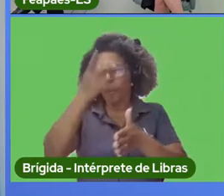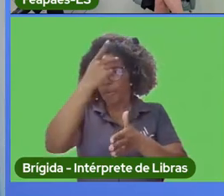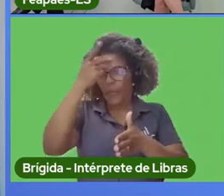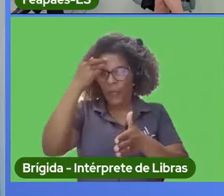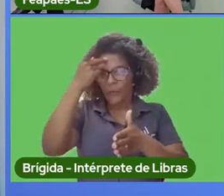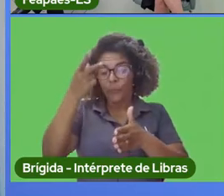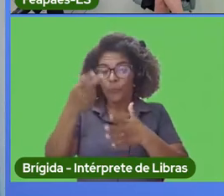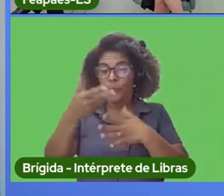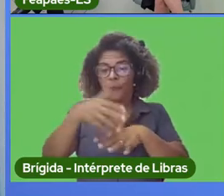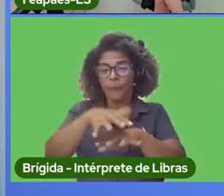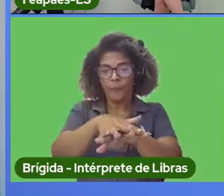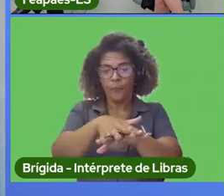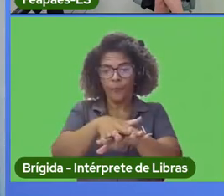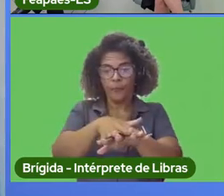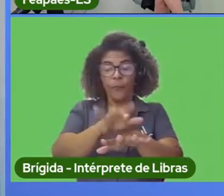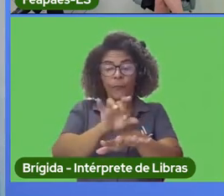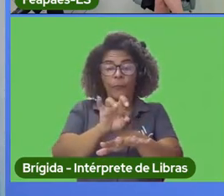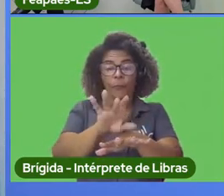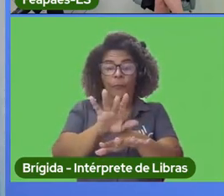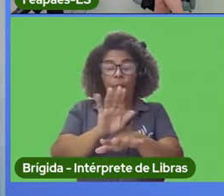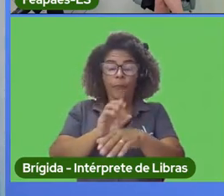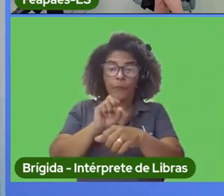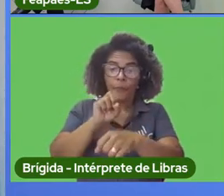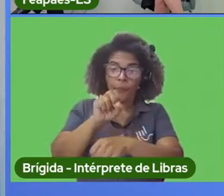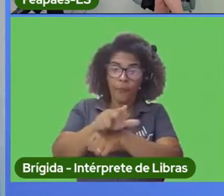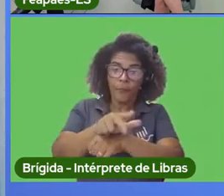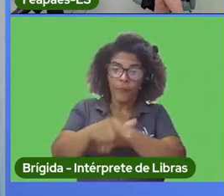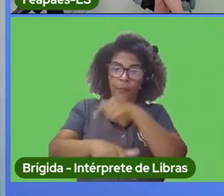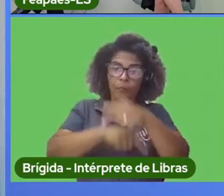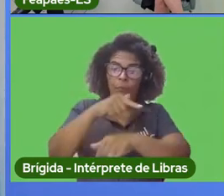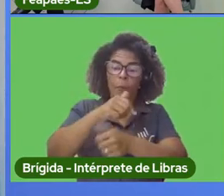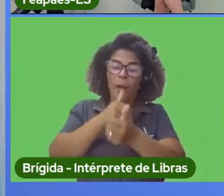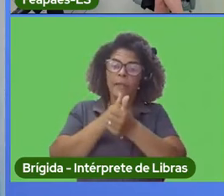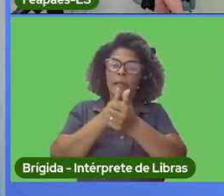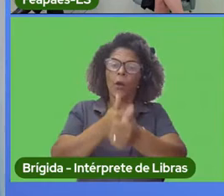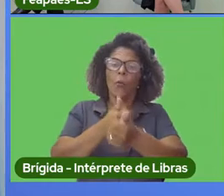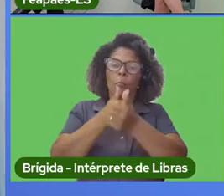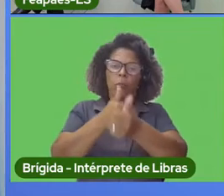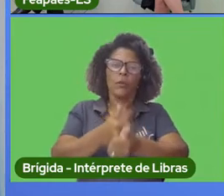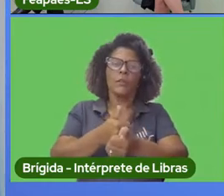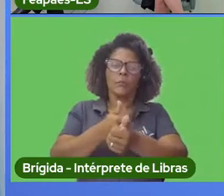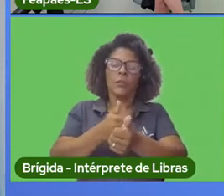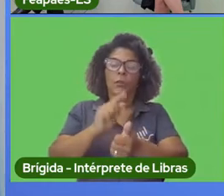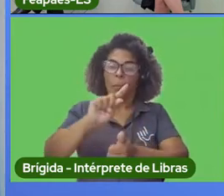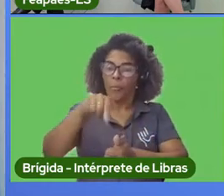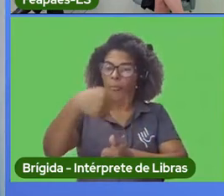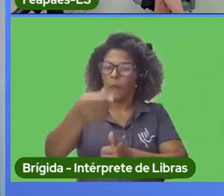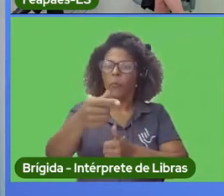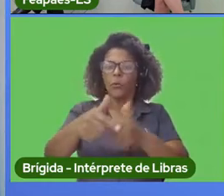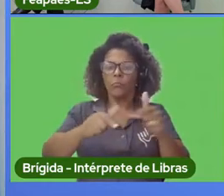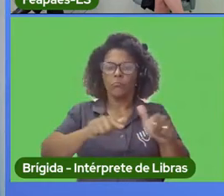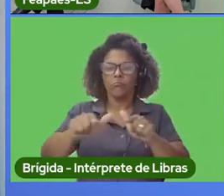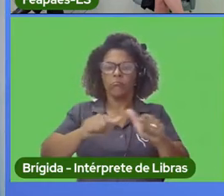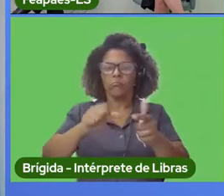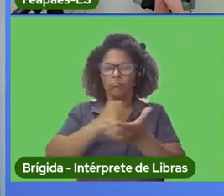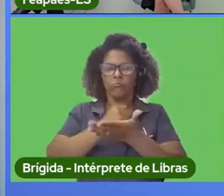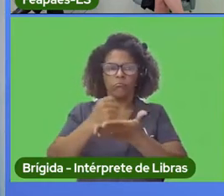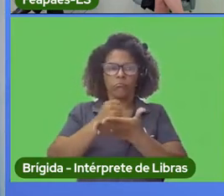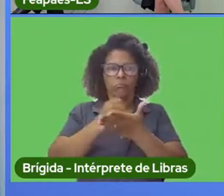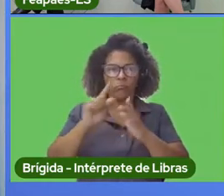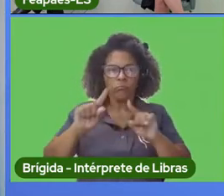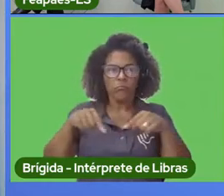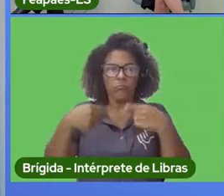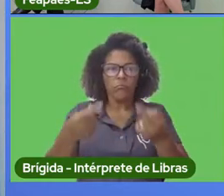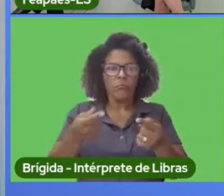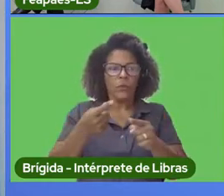inclusão, e não só pós-entrada, mas também fazer o acompanhamento nesse pós, aí contratação, exatamente porque a